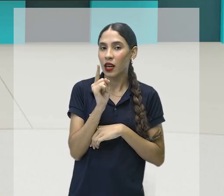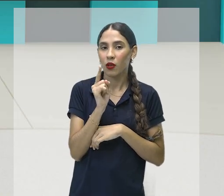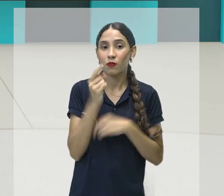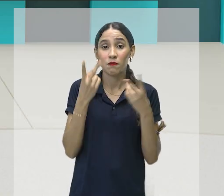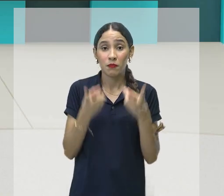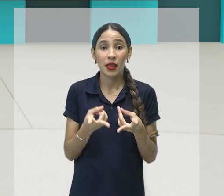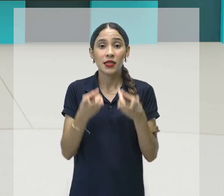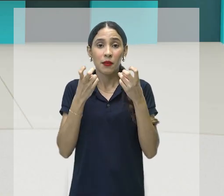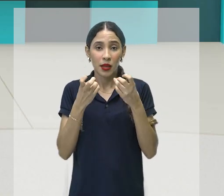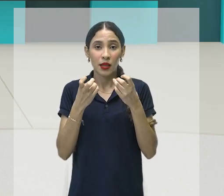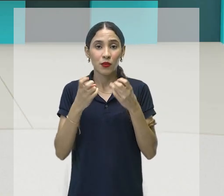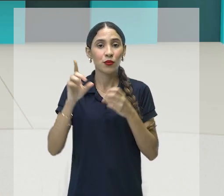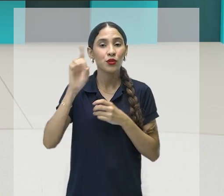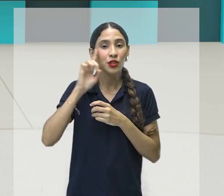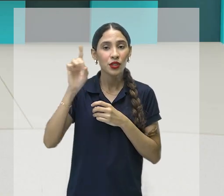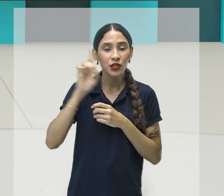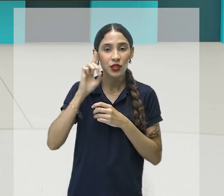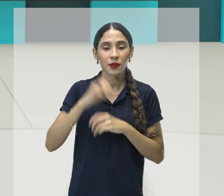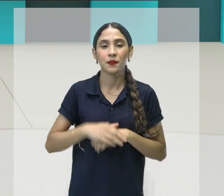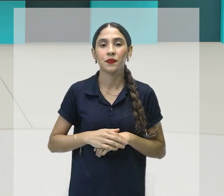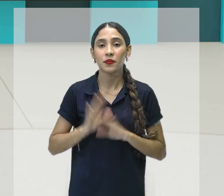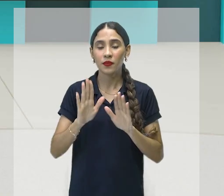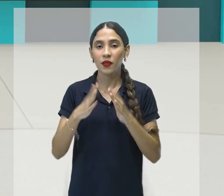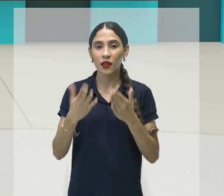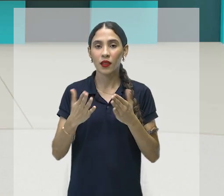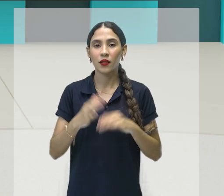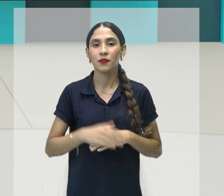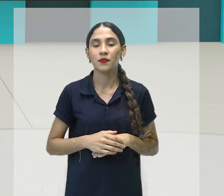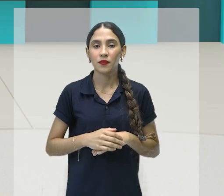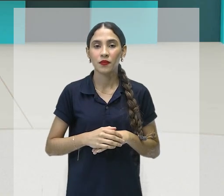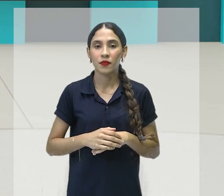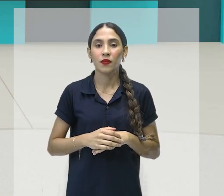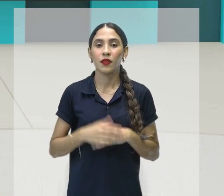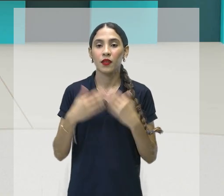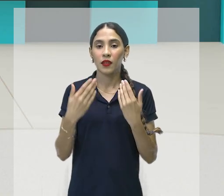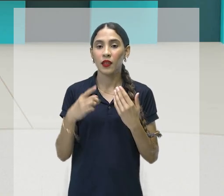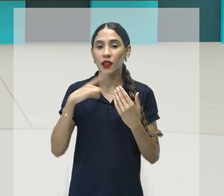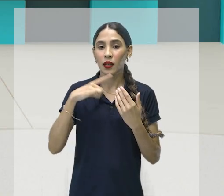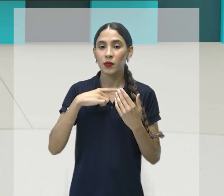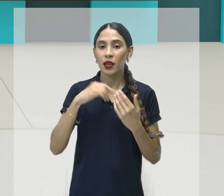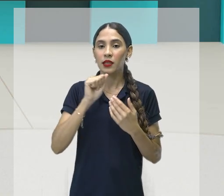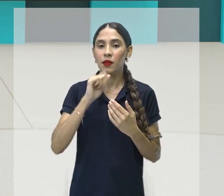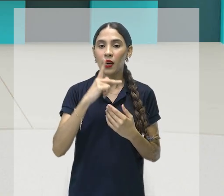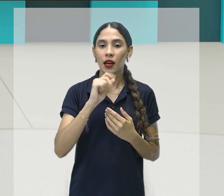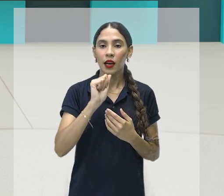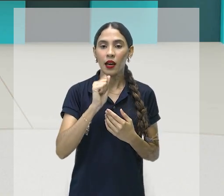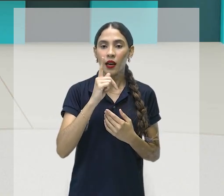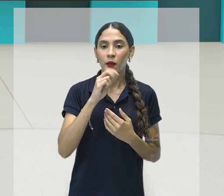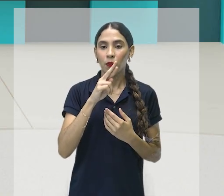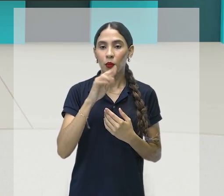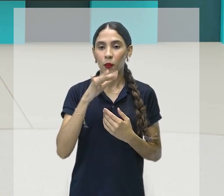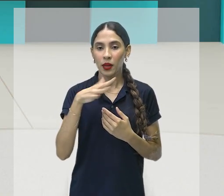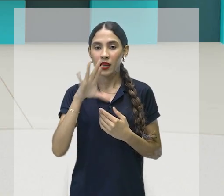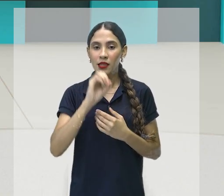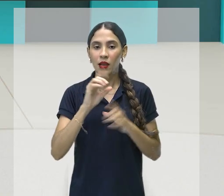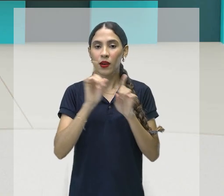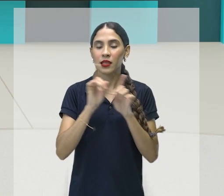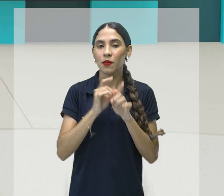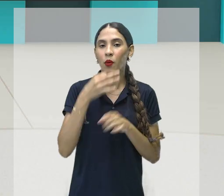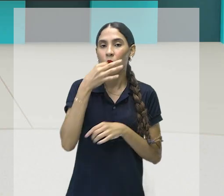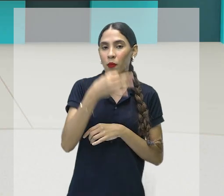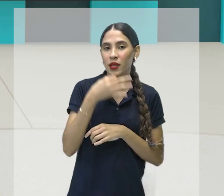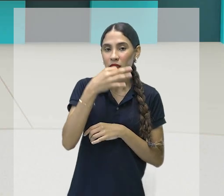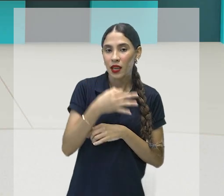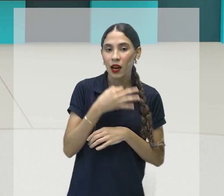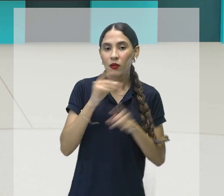mais percebendo no nosso dia a dia. Então, ao considerarmos a apropriação como um ato, um